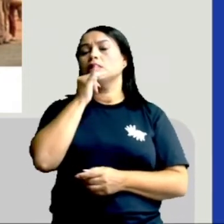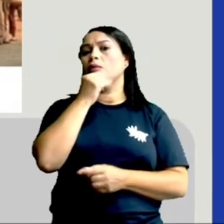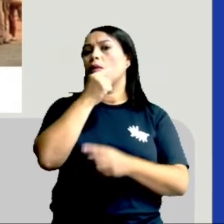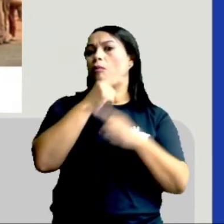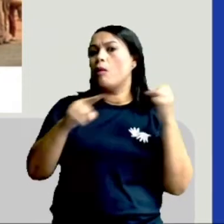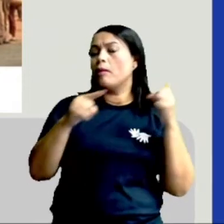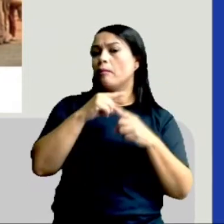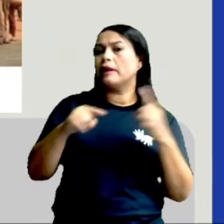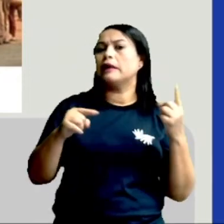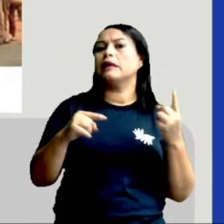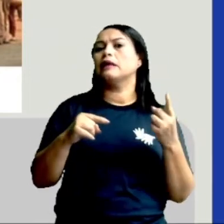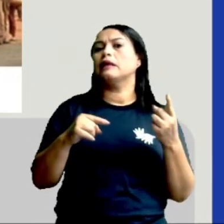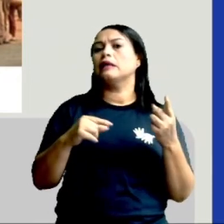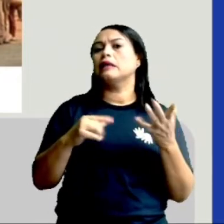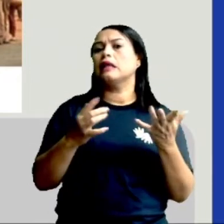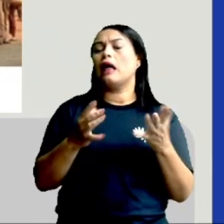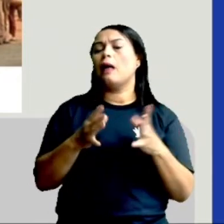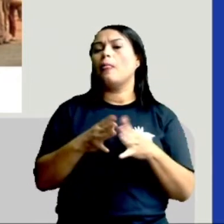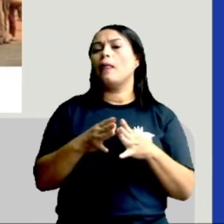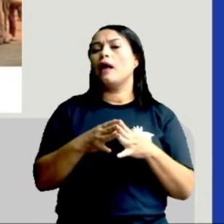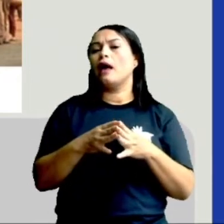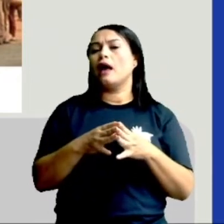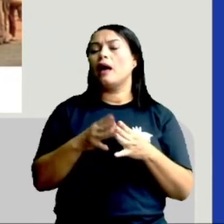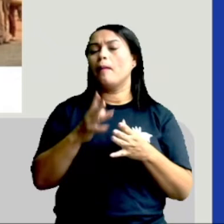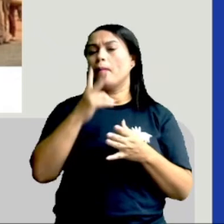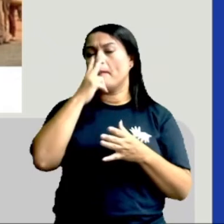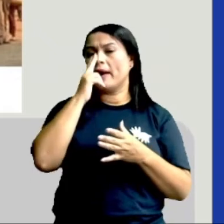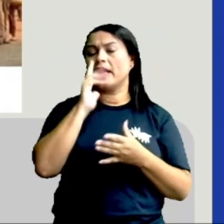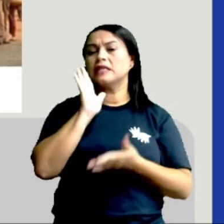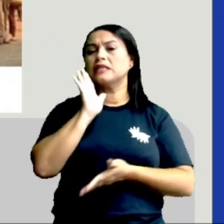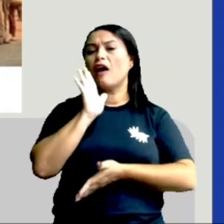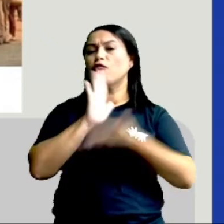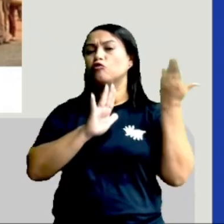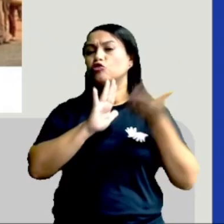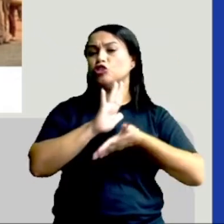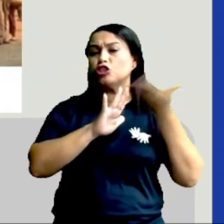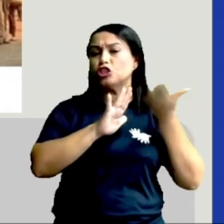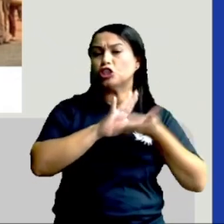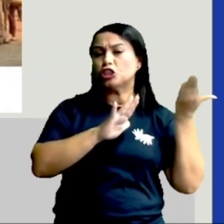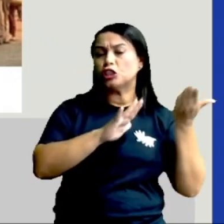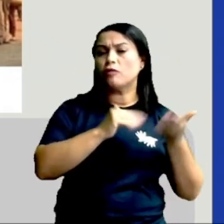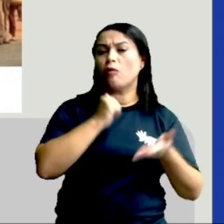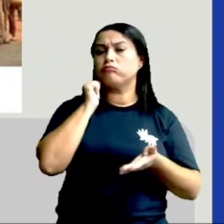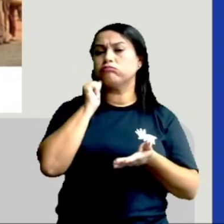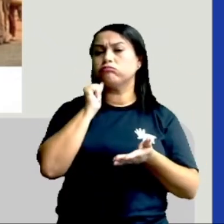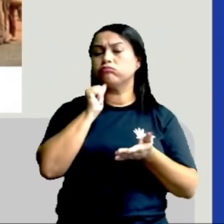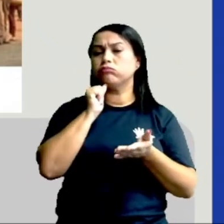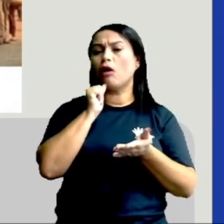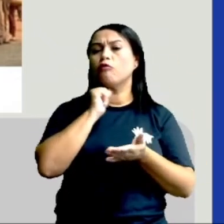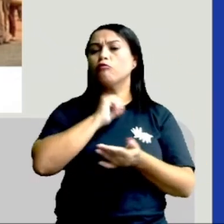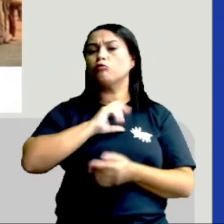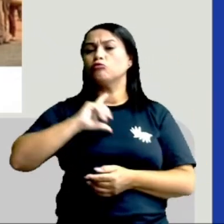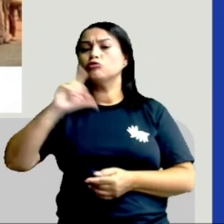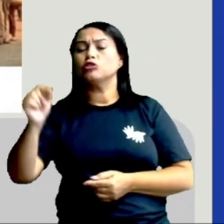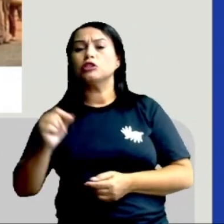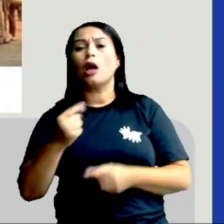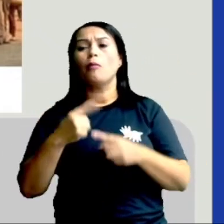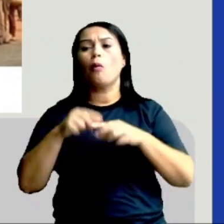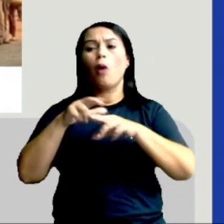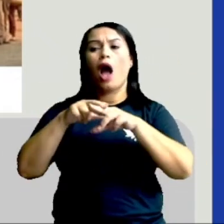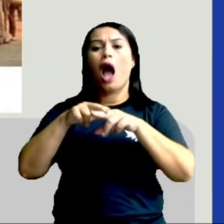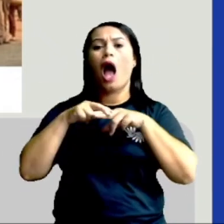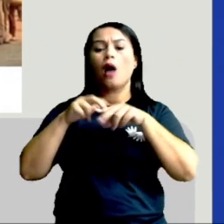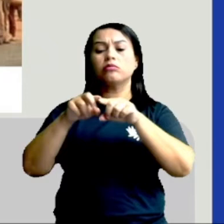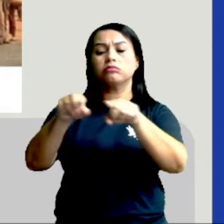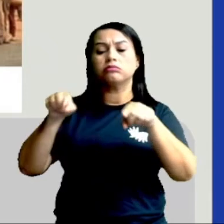então eles são como fugitivos para outra região. Já essas migrações por causas